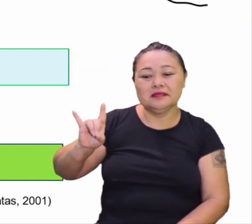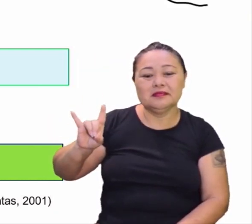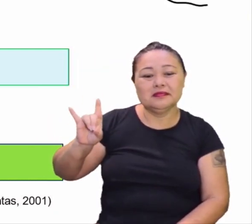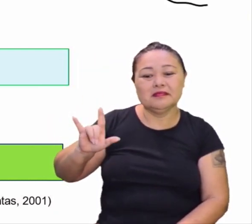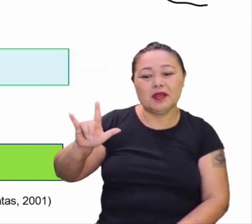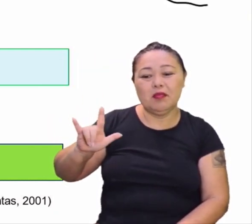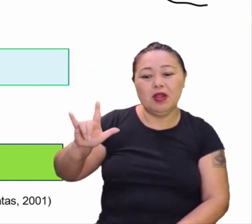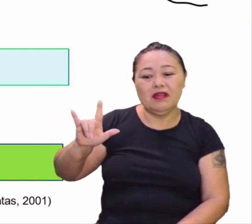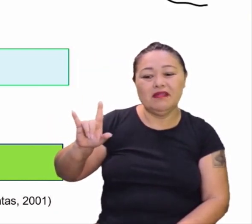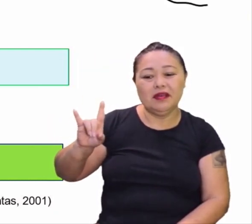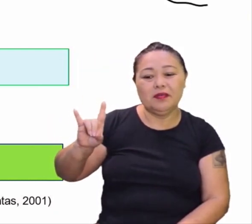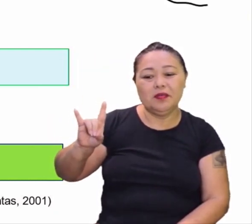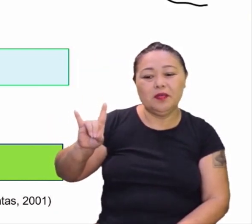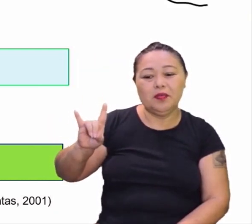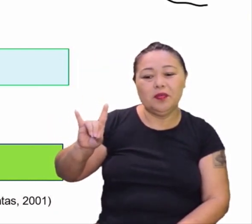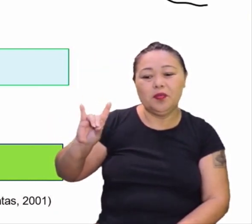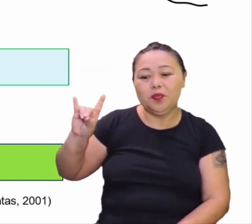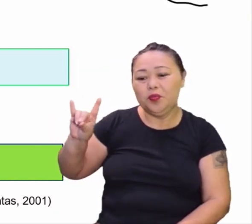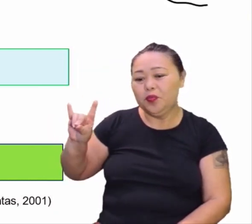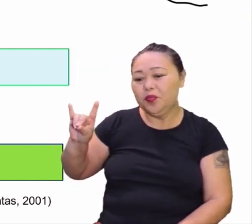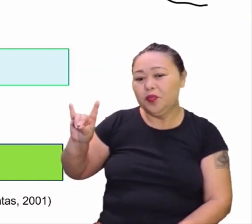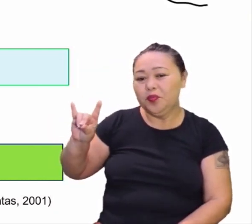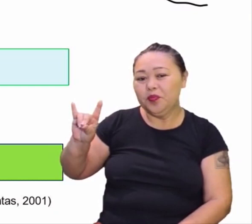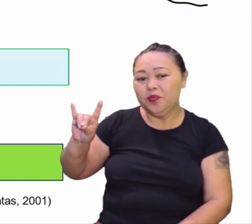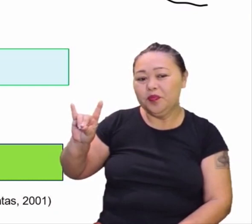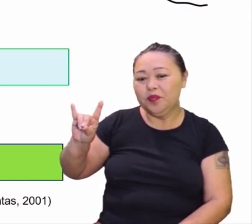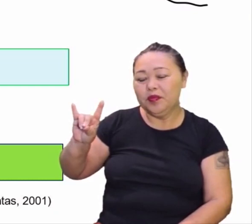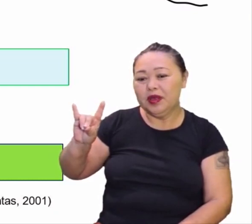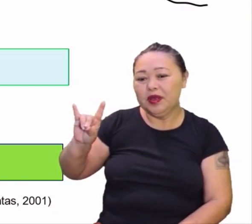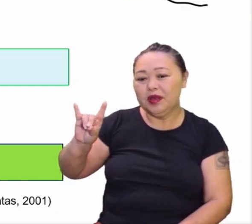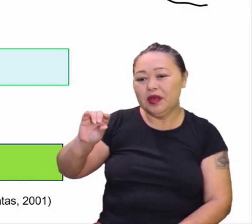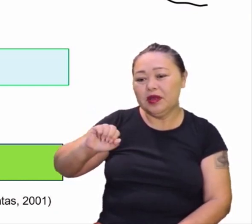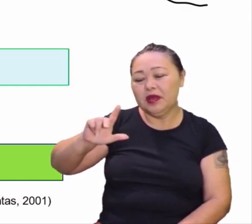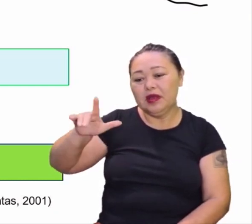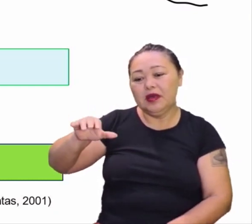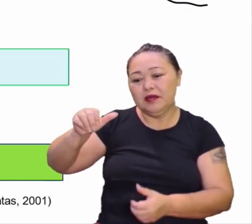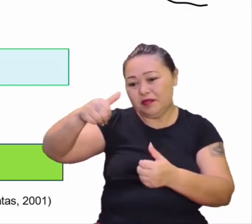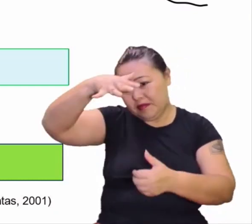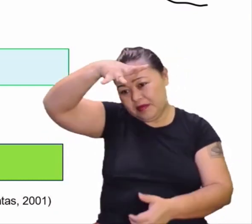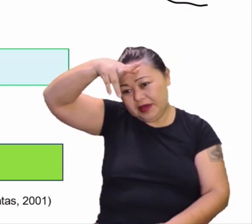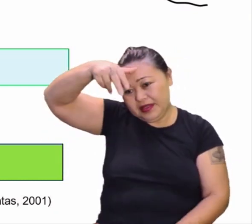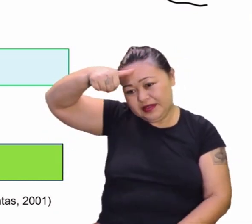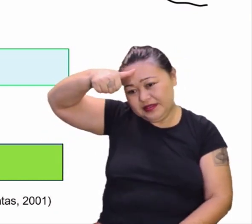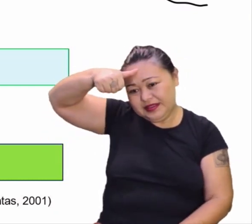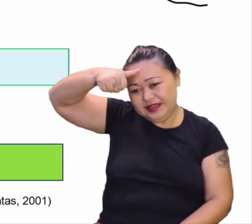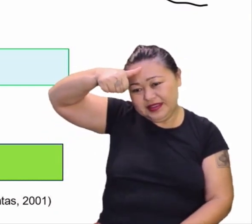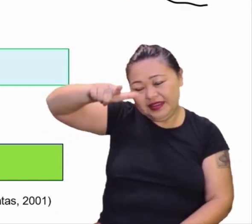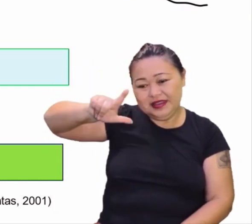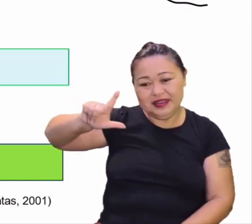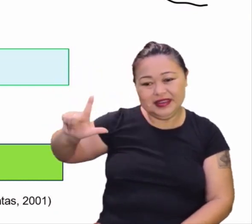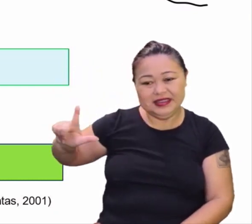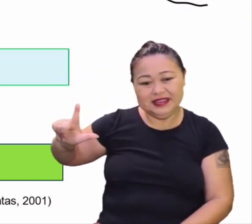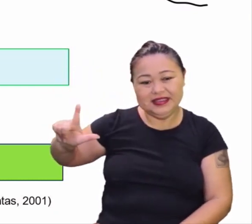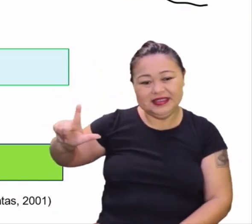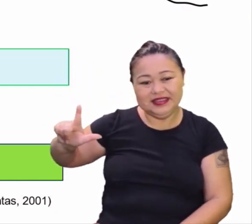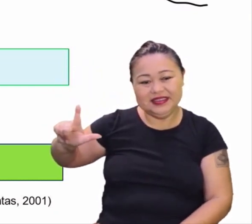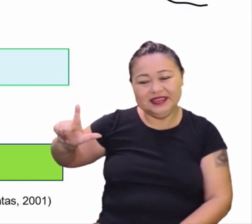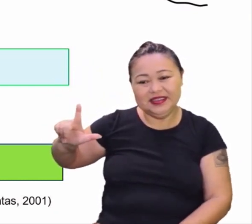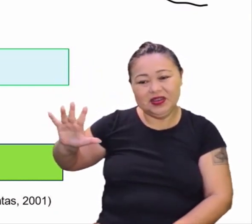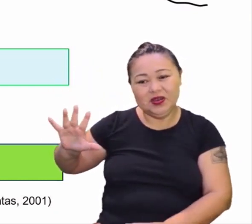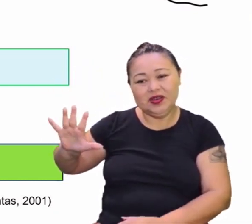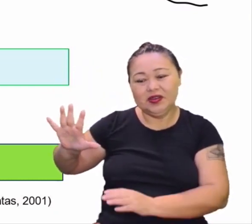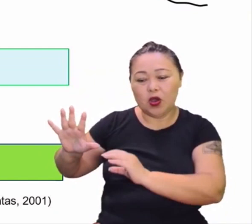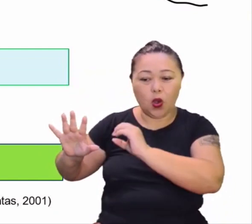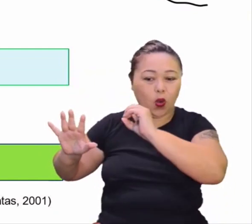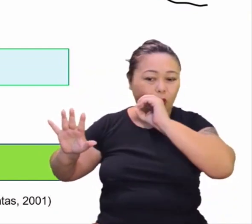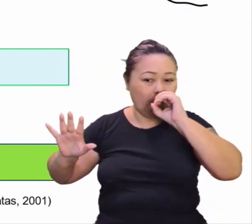a Bolívia. O estado do Mato Grosso vai ser aqui ao leste, ó. Ok? E o Acre vai